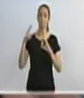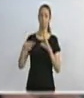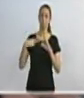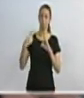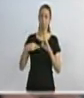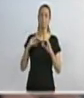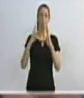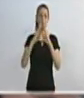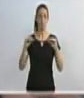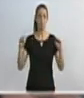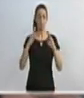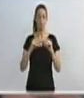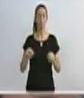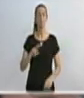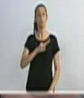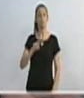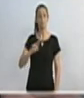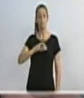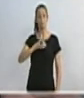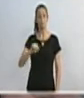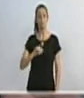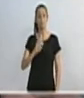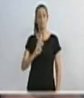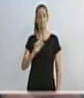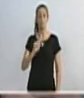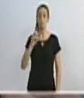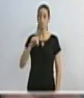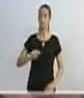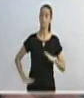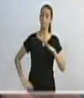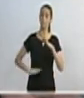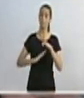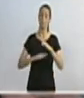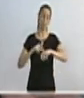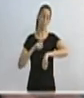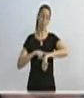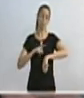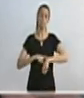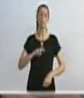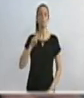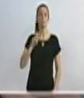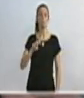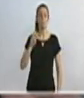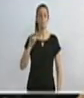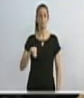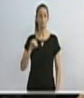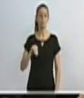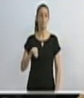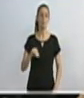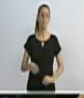senhor Jean Pirola, pelo tempo de até 5 minutos.